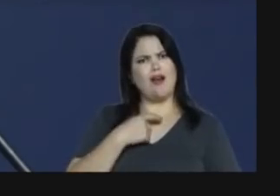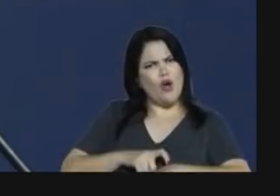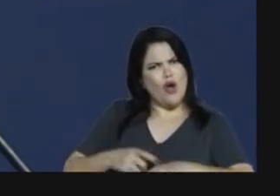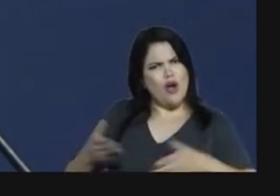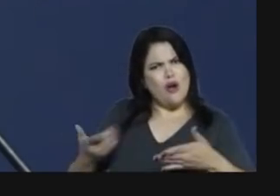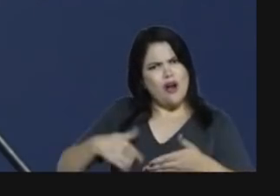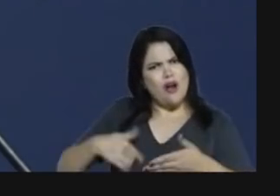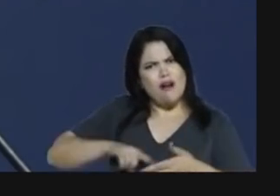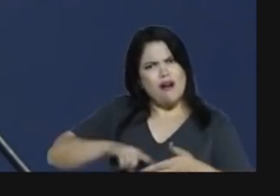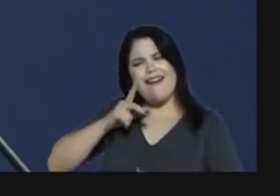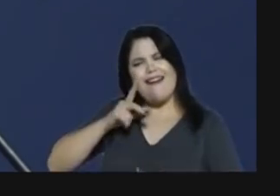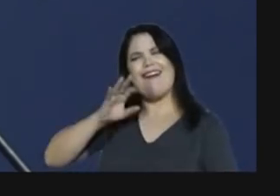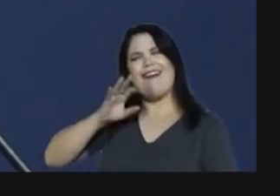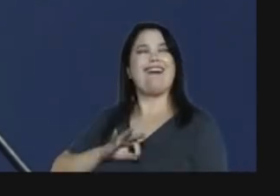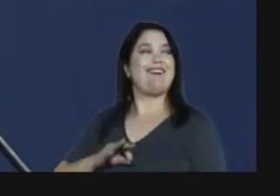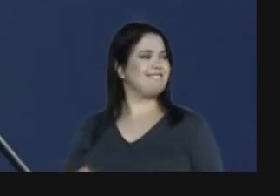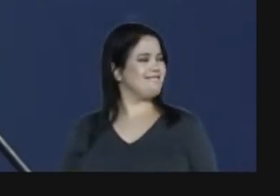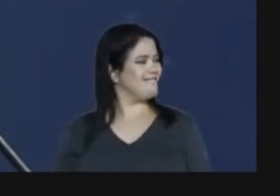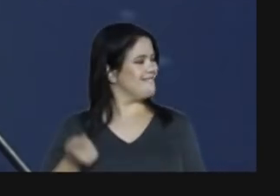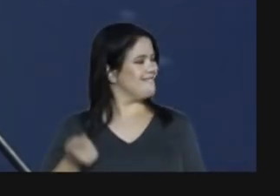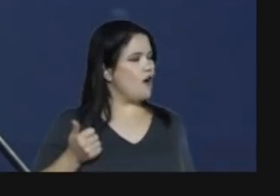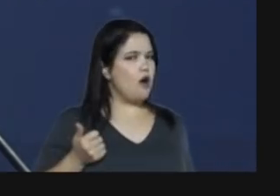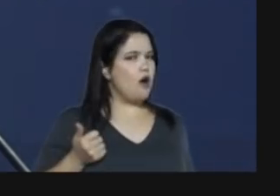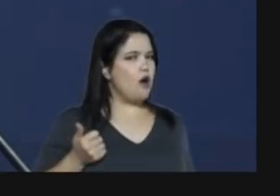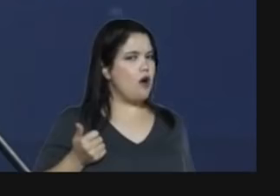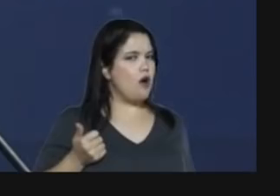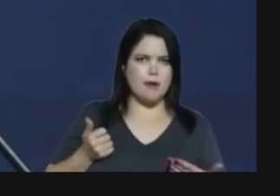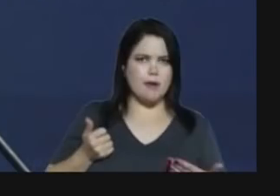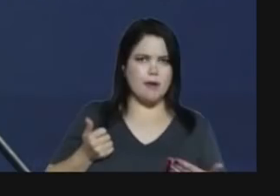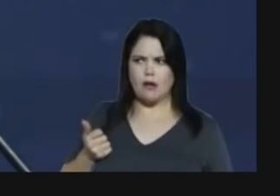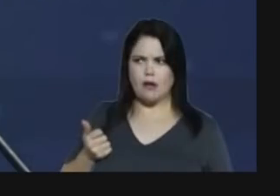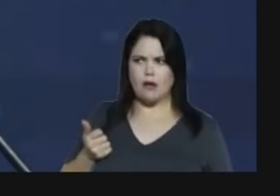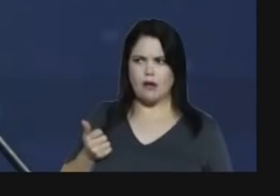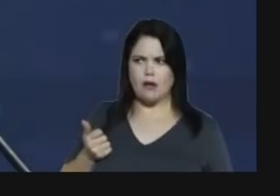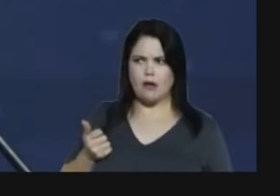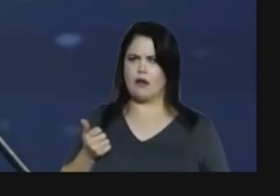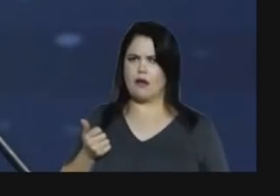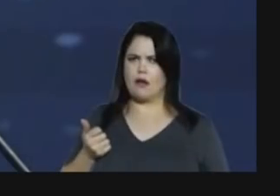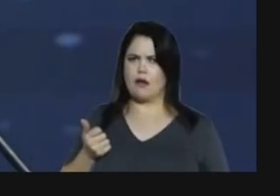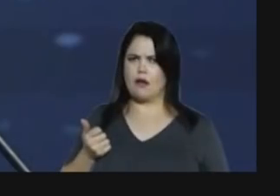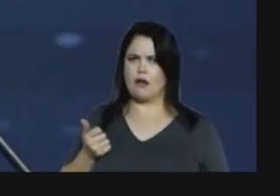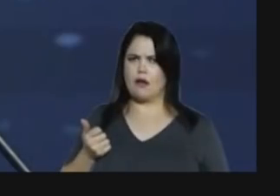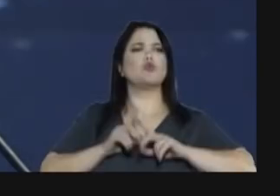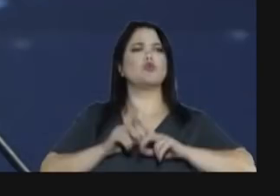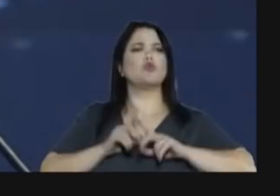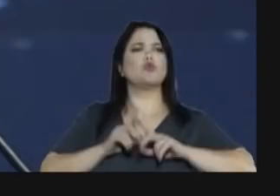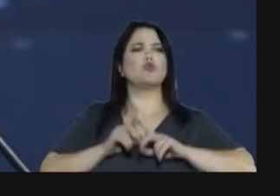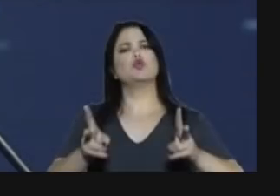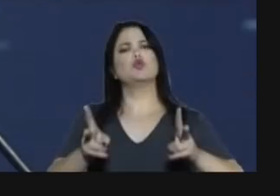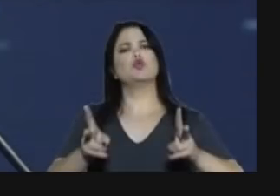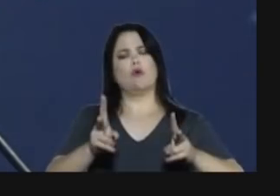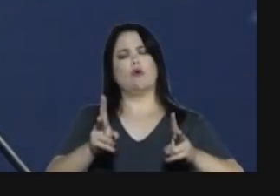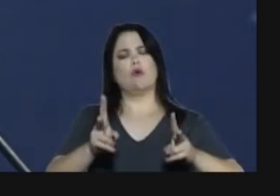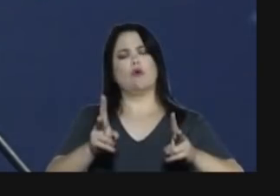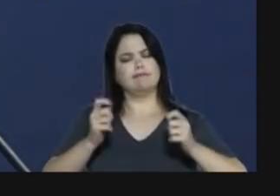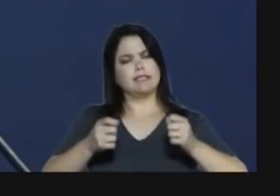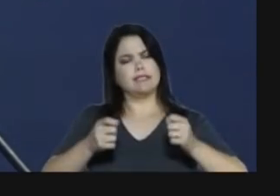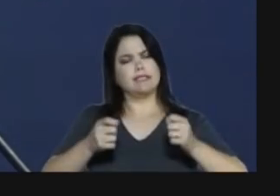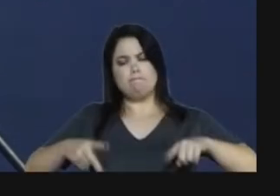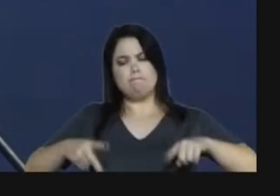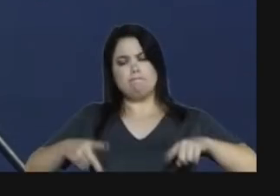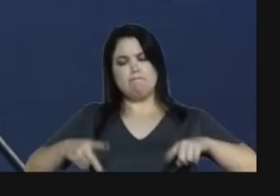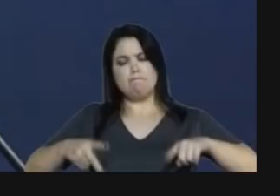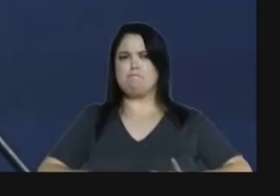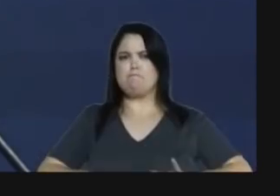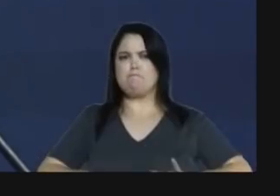ninguém ganhar nada e não era de ninguém perder nada é hora da manutenção do status quo E